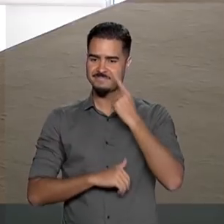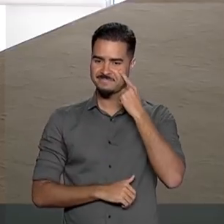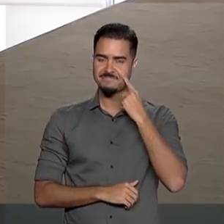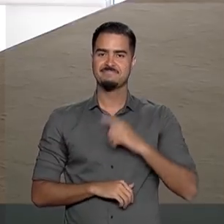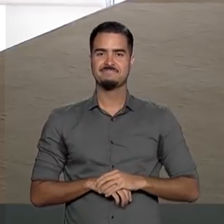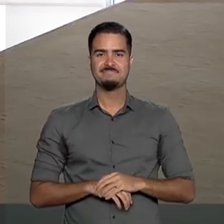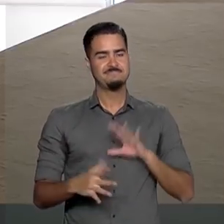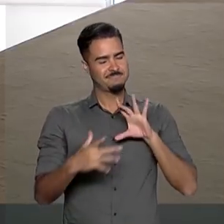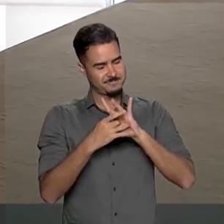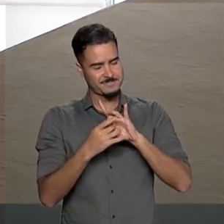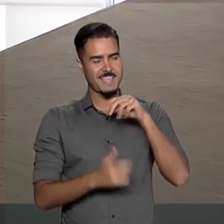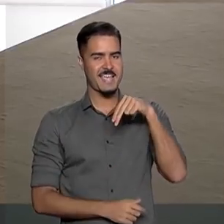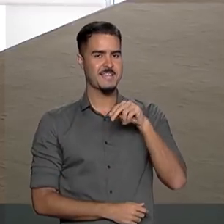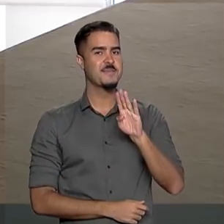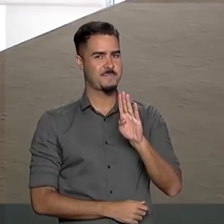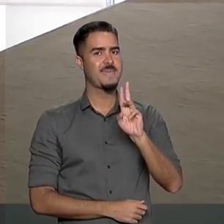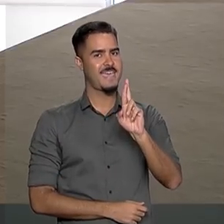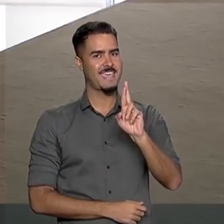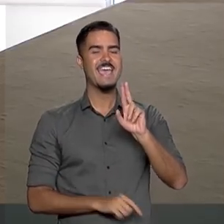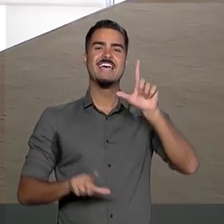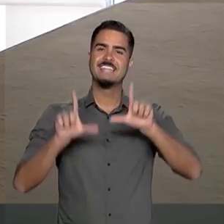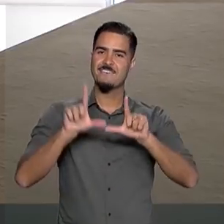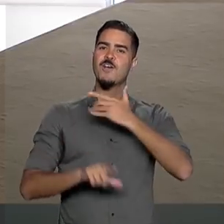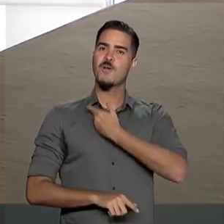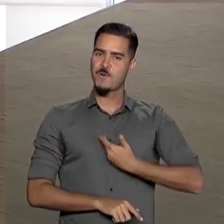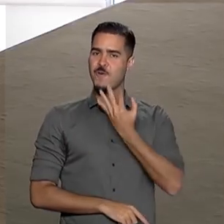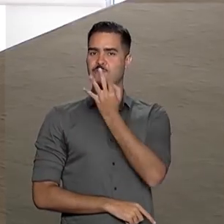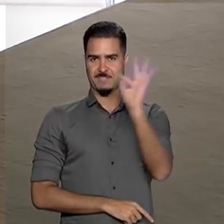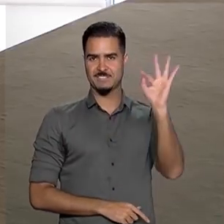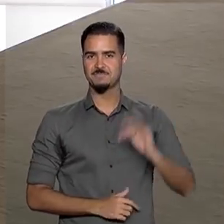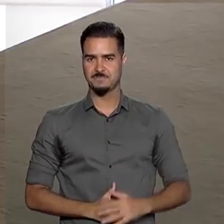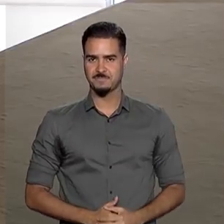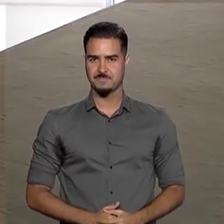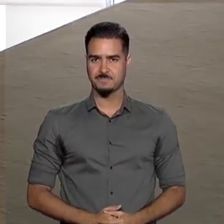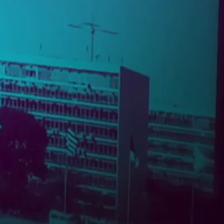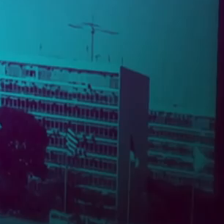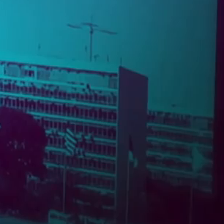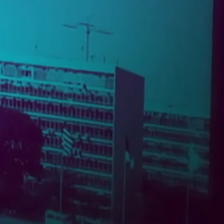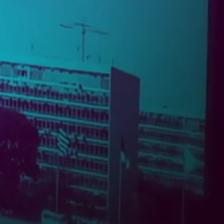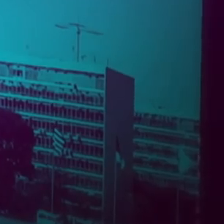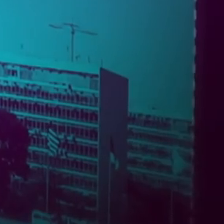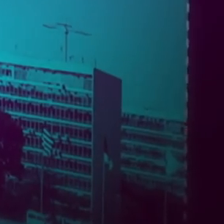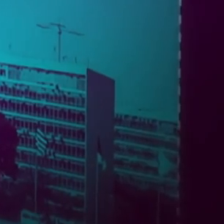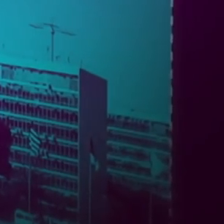fique com a gente na NBR a TV do Governo Federal k